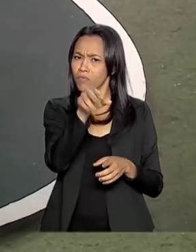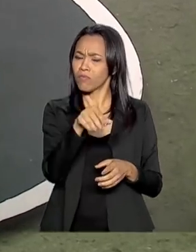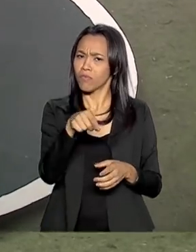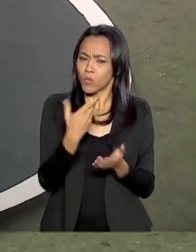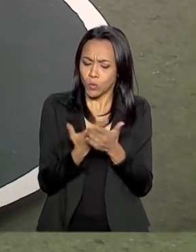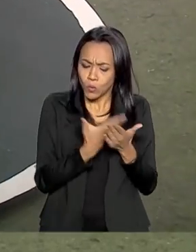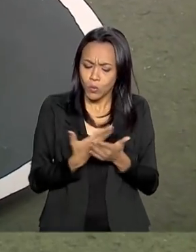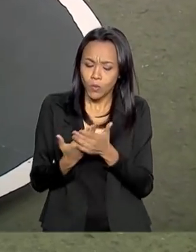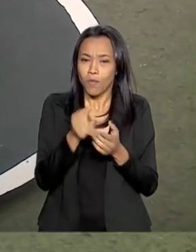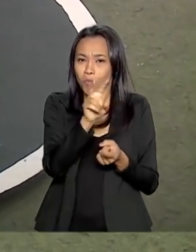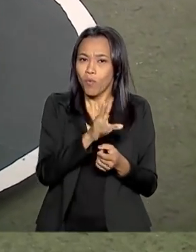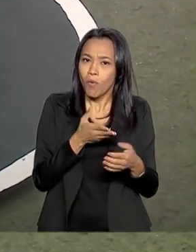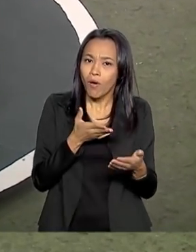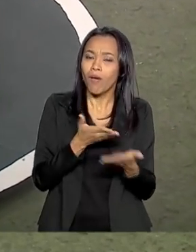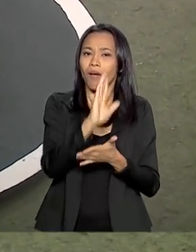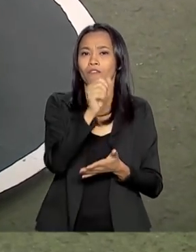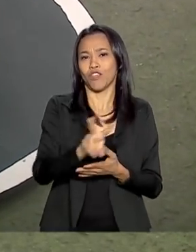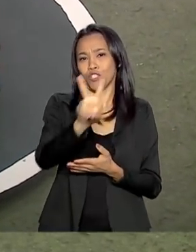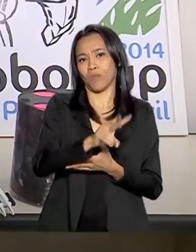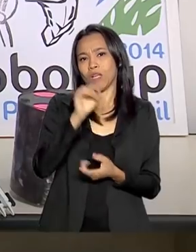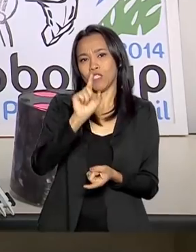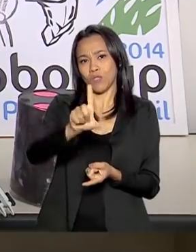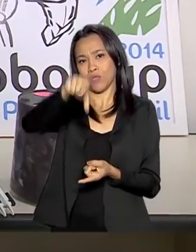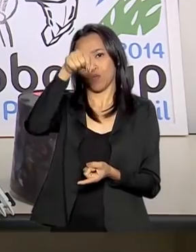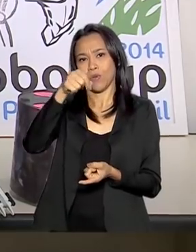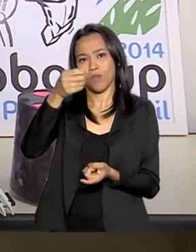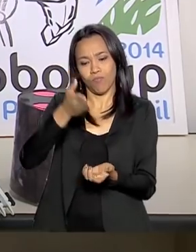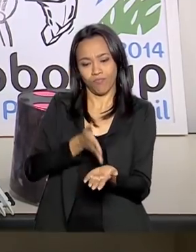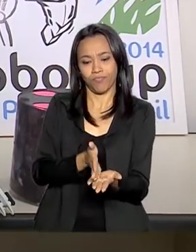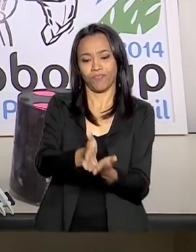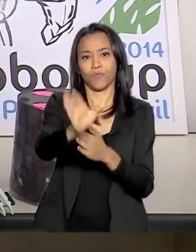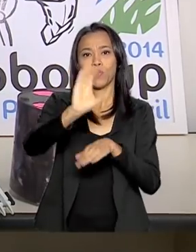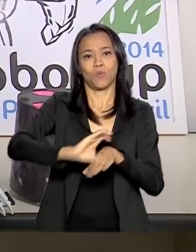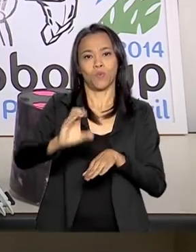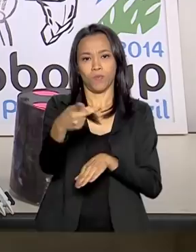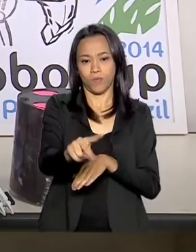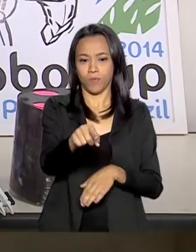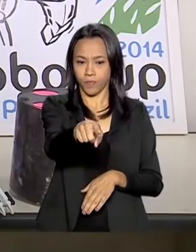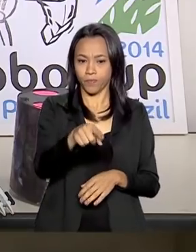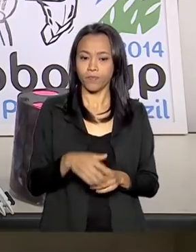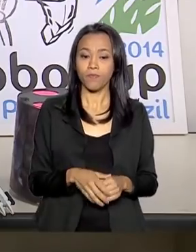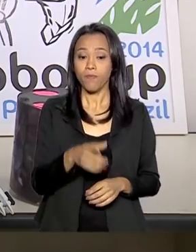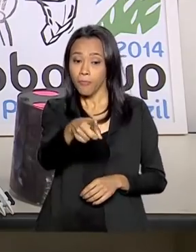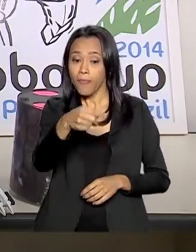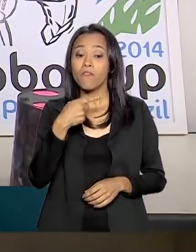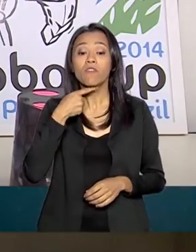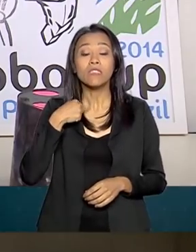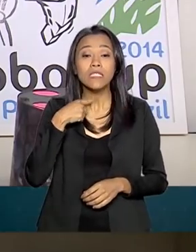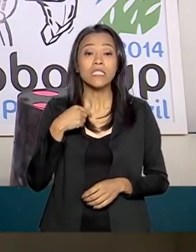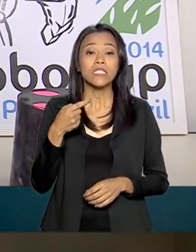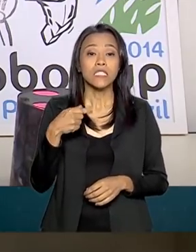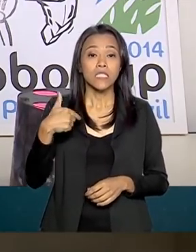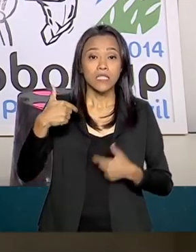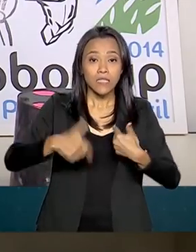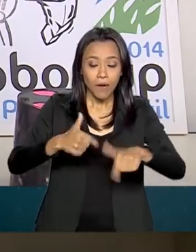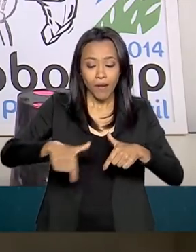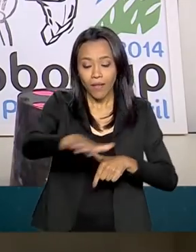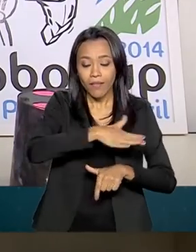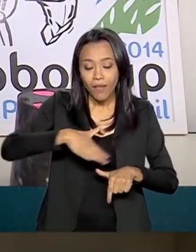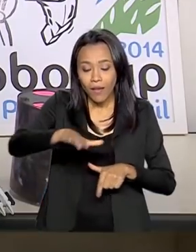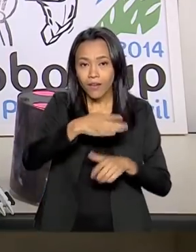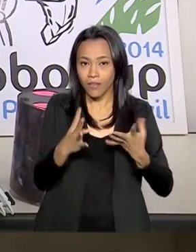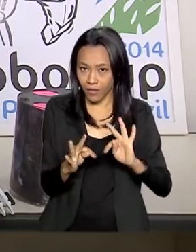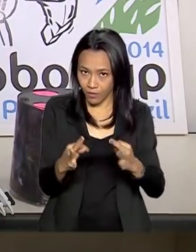e foi decisiva na definição da carreira. Tenho um projeto de trabalhar com robô humanoide no futuro.